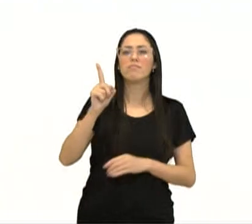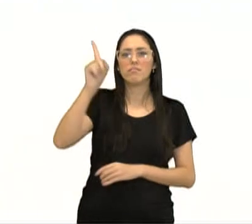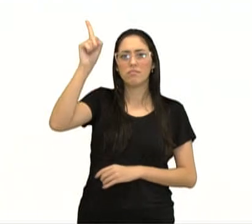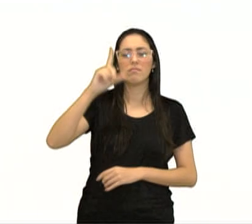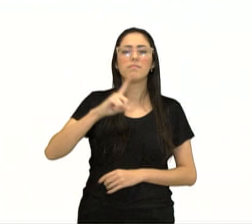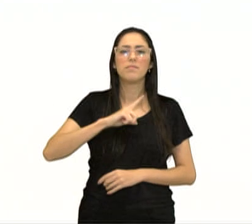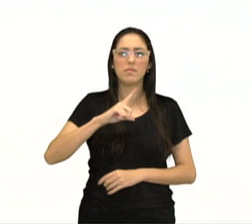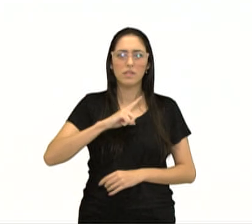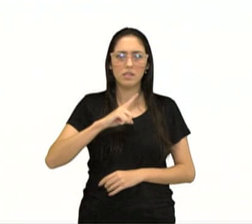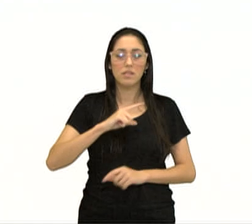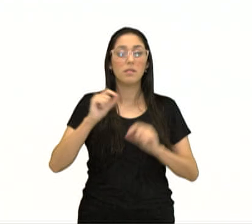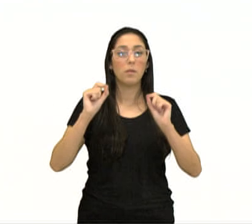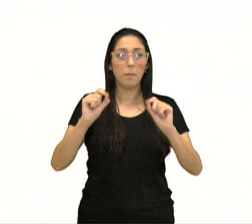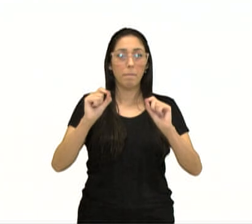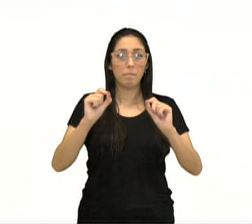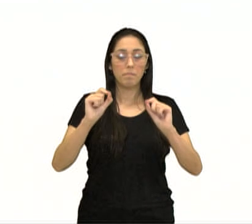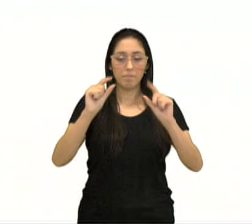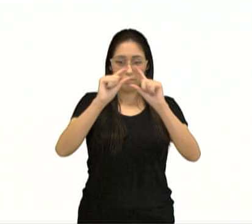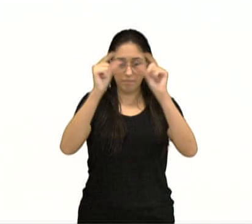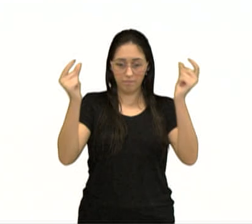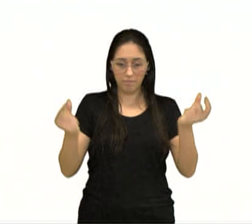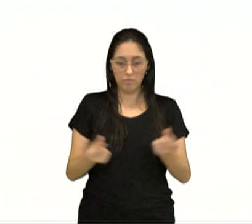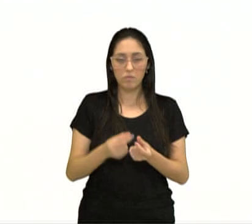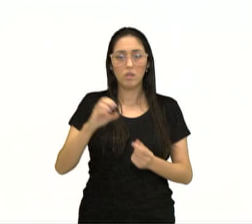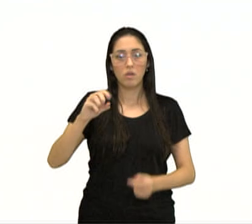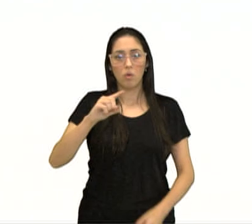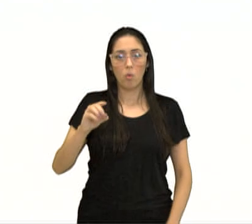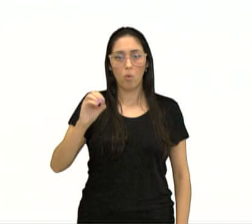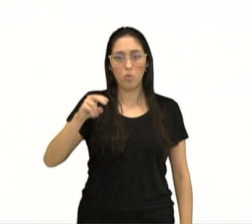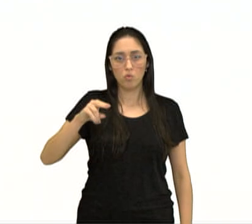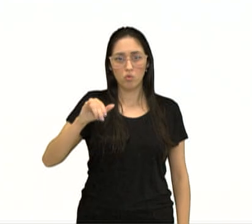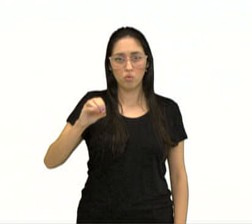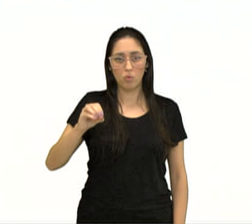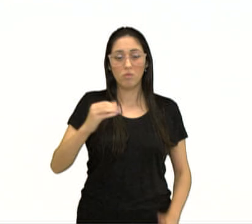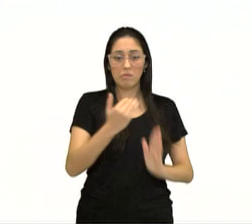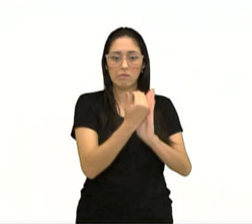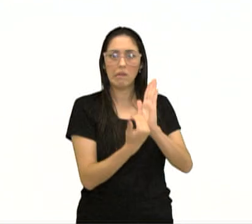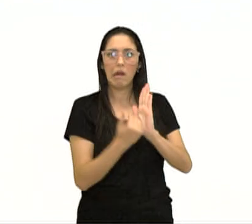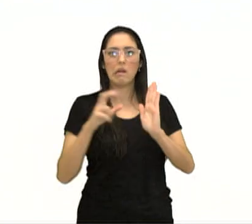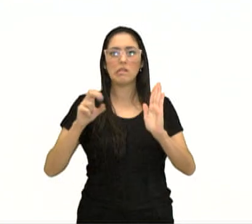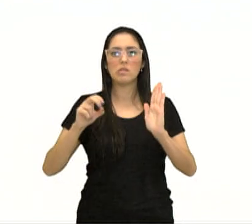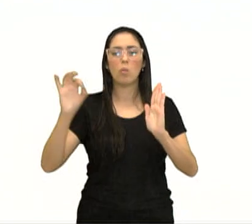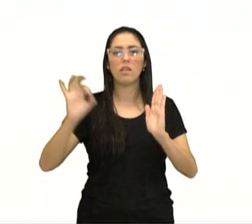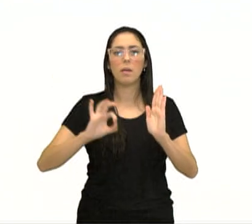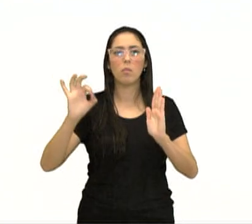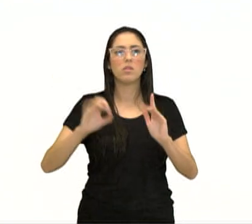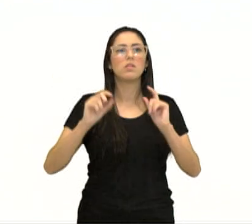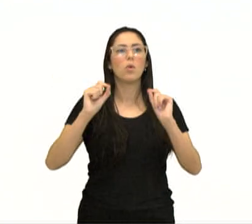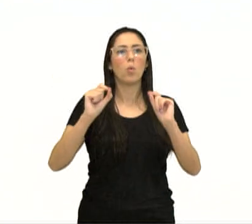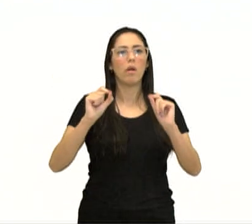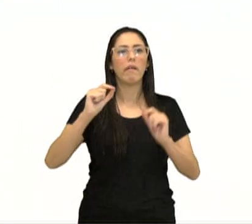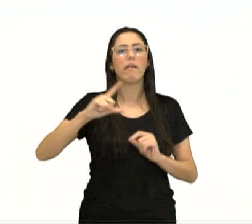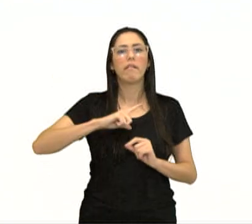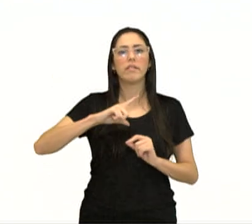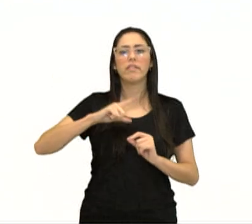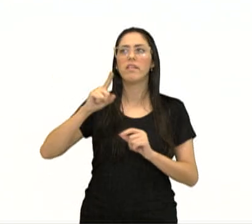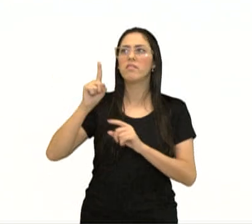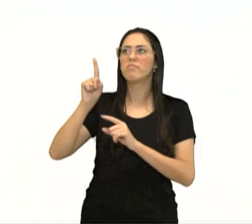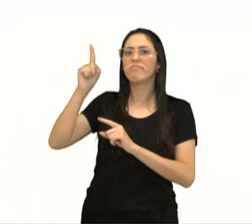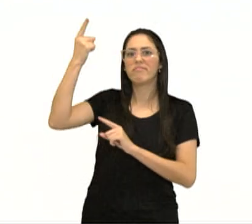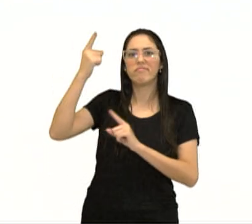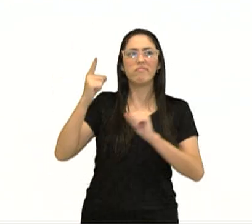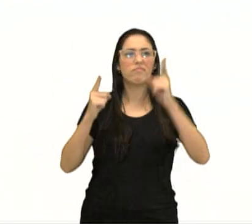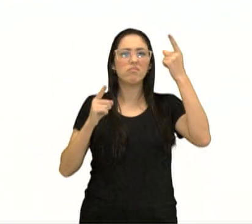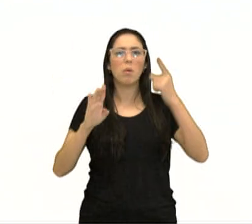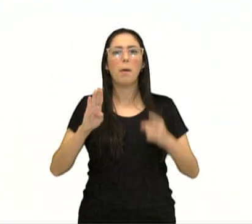estratosfera onde a concentração de ozônio cai abaixo de 50% resulta no quê? Nesses buracos na camada de ozônio.